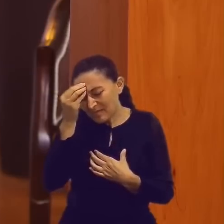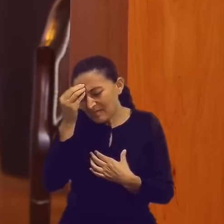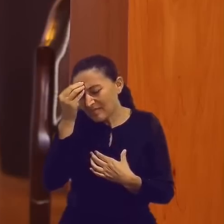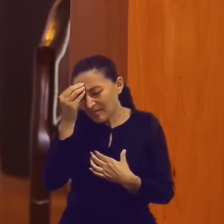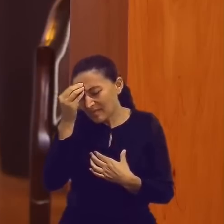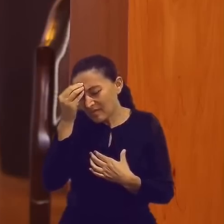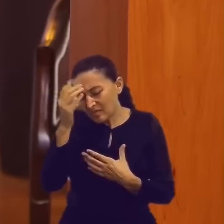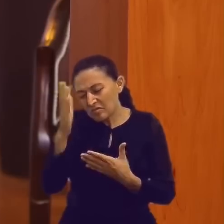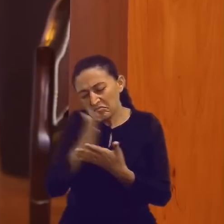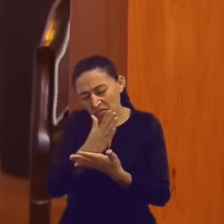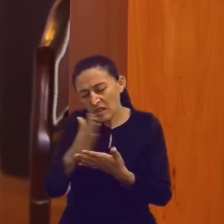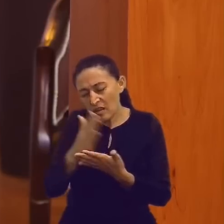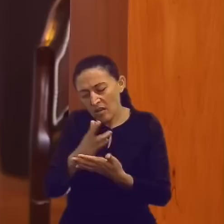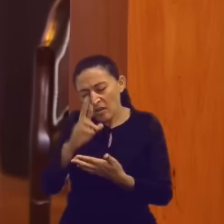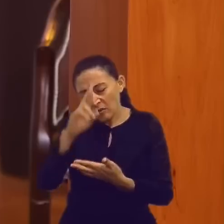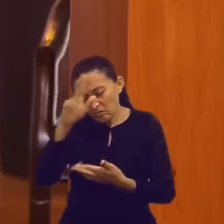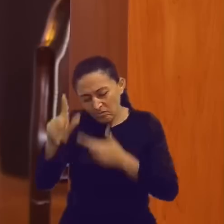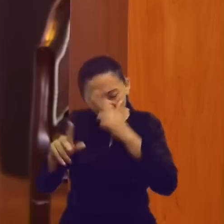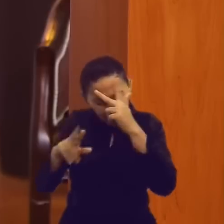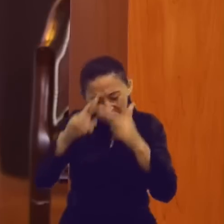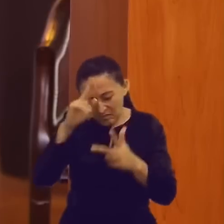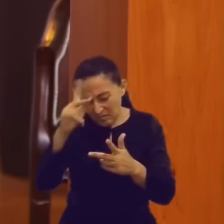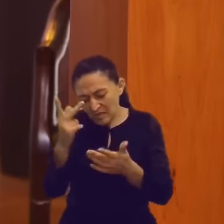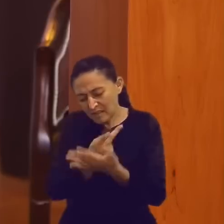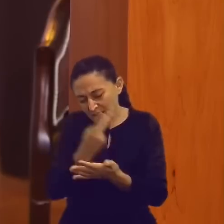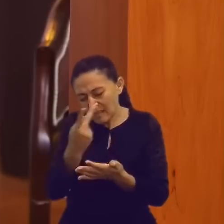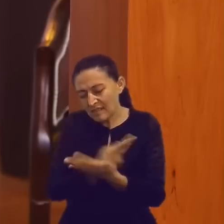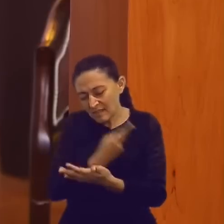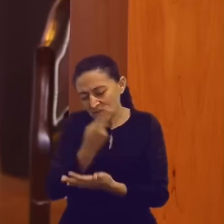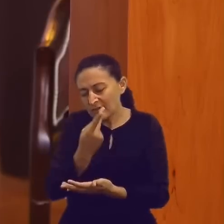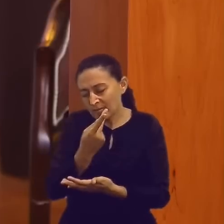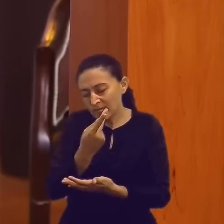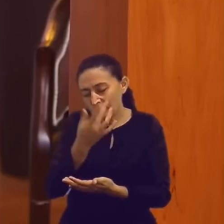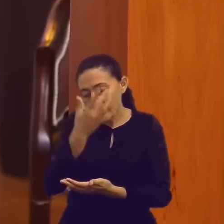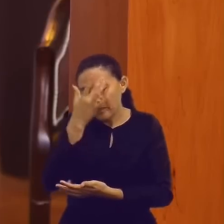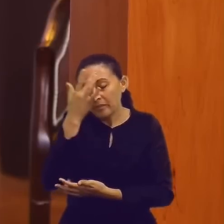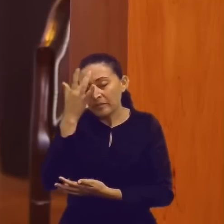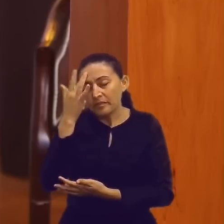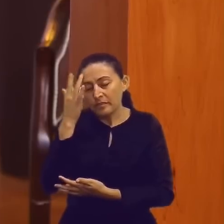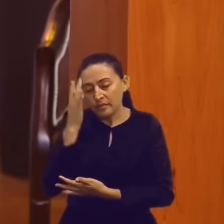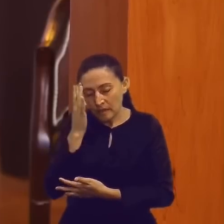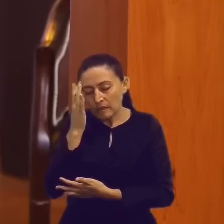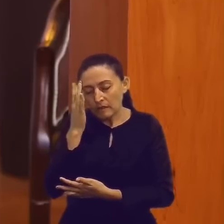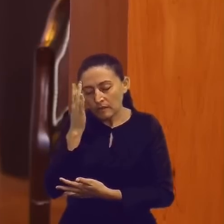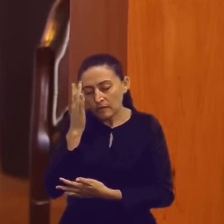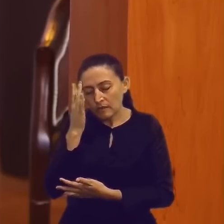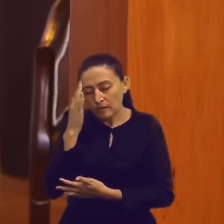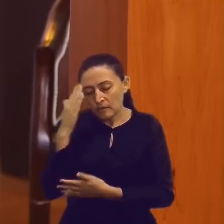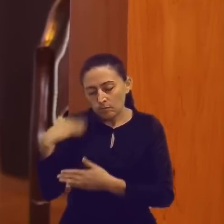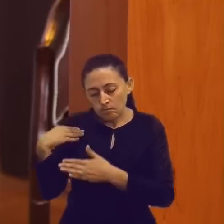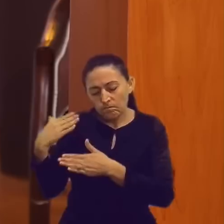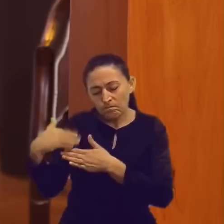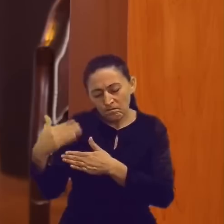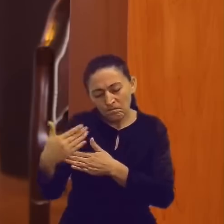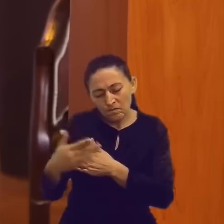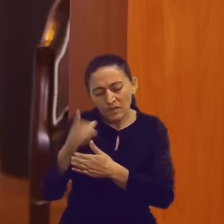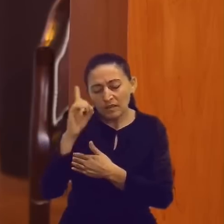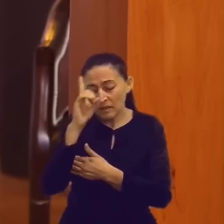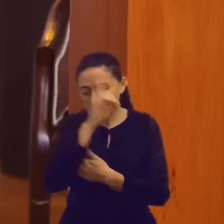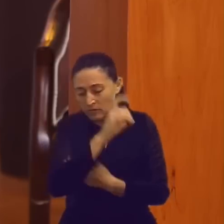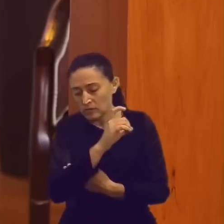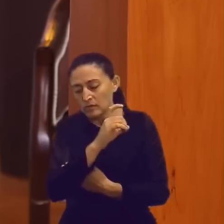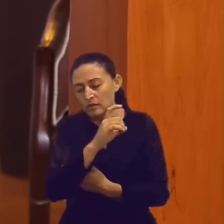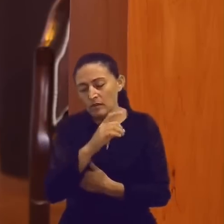erros cometidos. Pessoas que passaram por dificuldades,